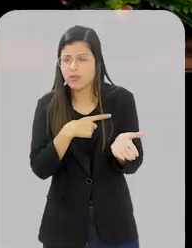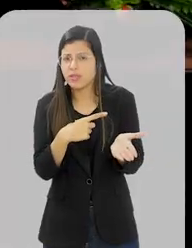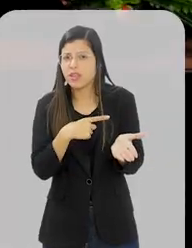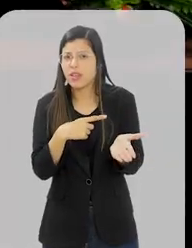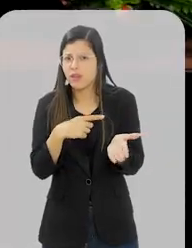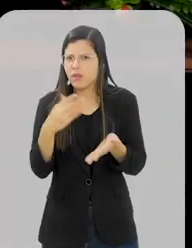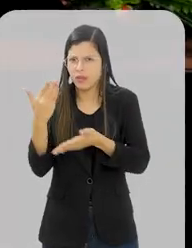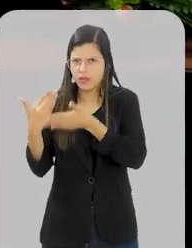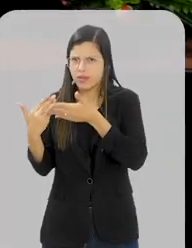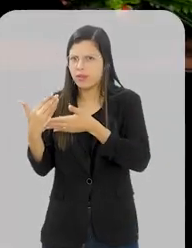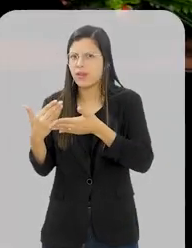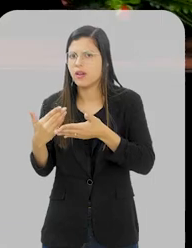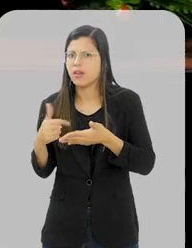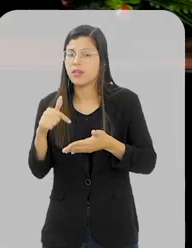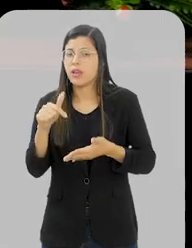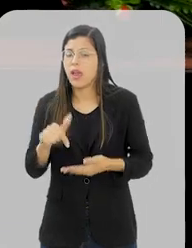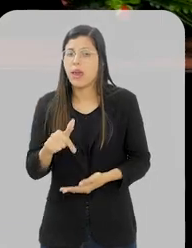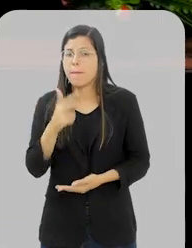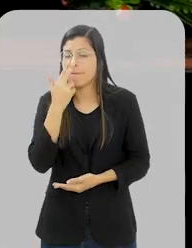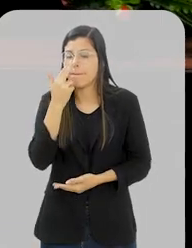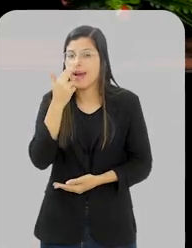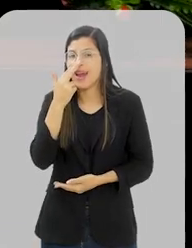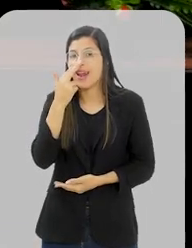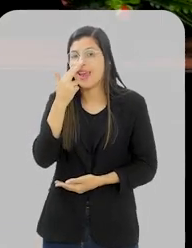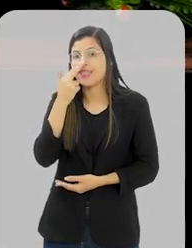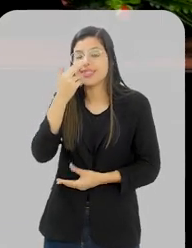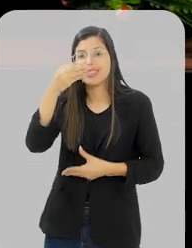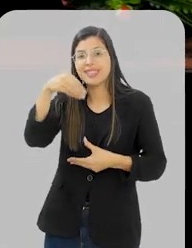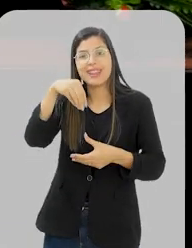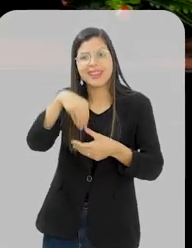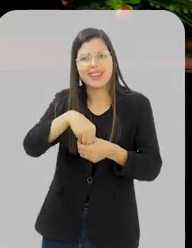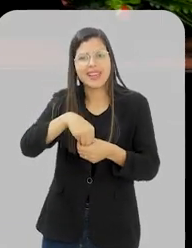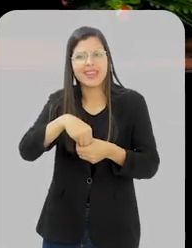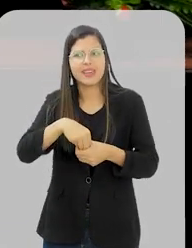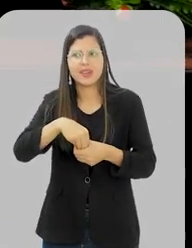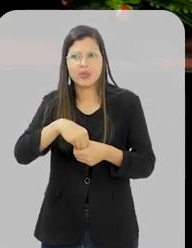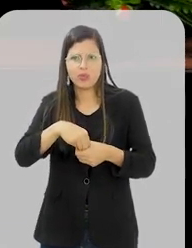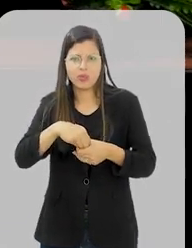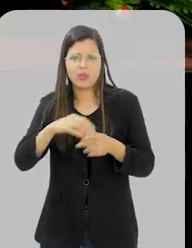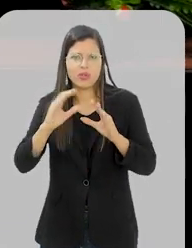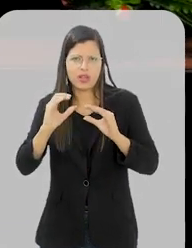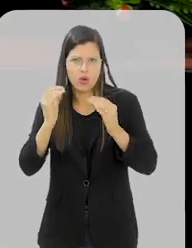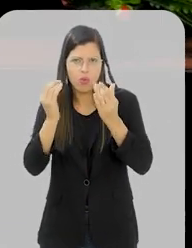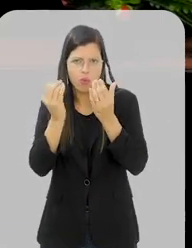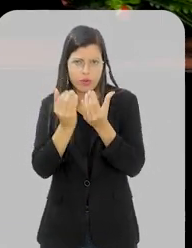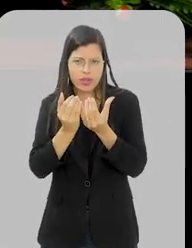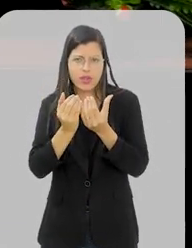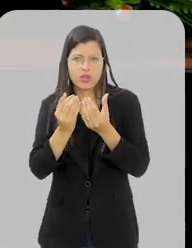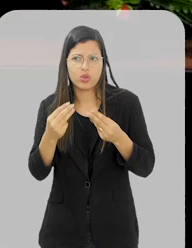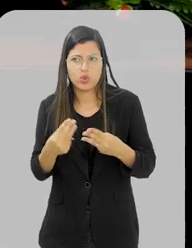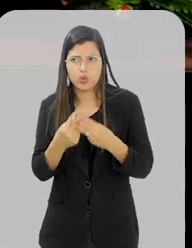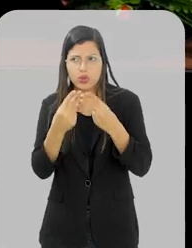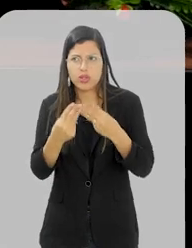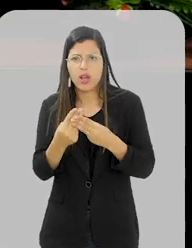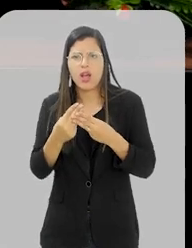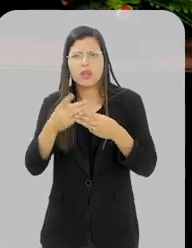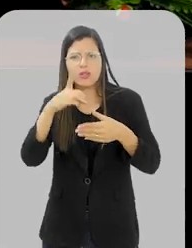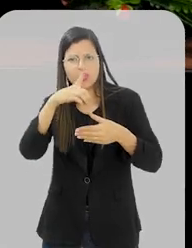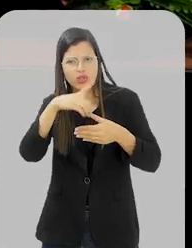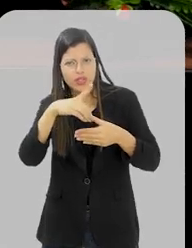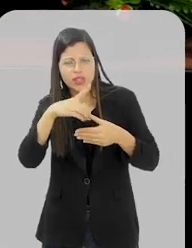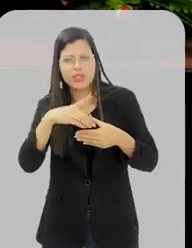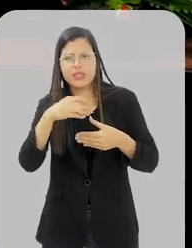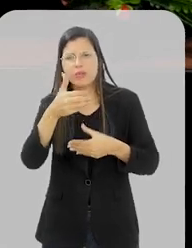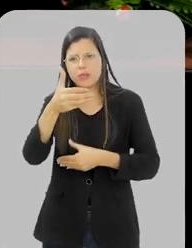então isso isso isso isso é inerente a a a A A A A A A A Comunidade Judaica aquela questão do